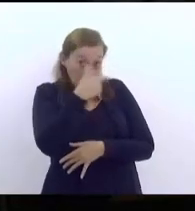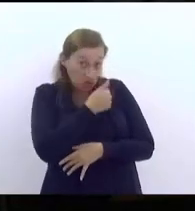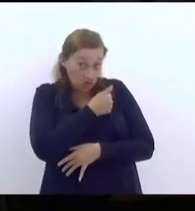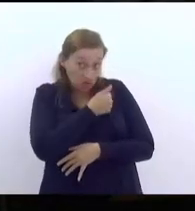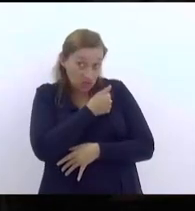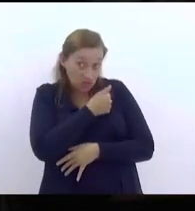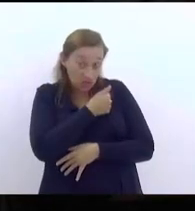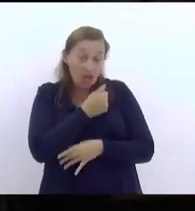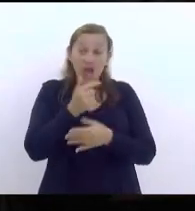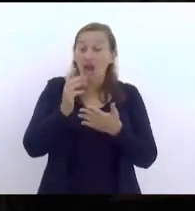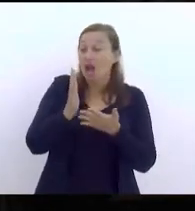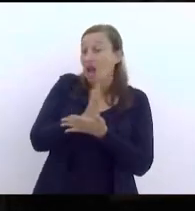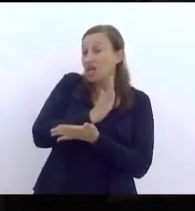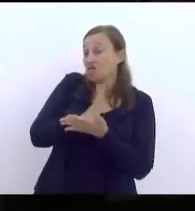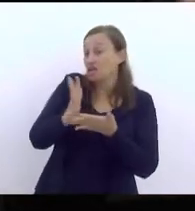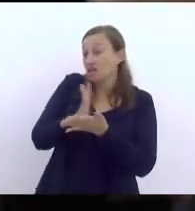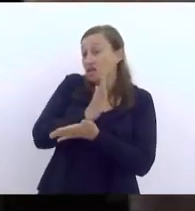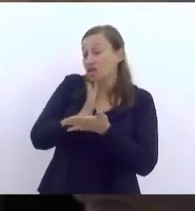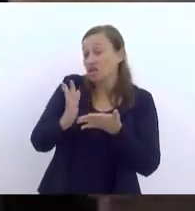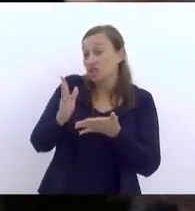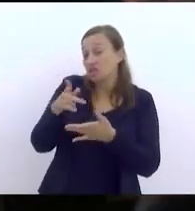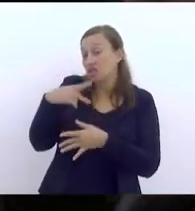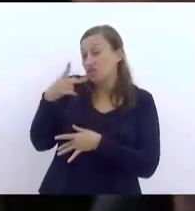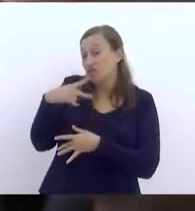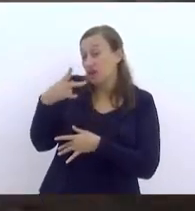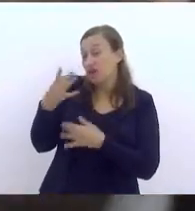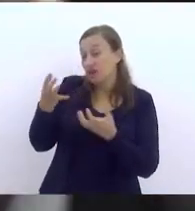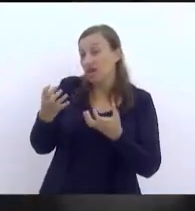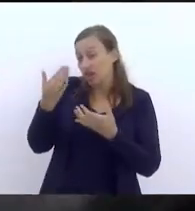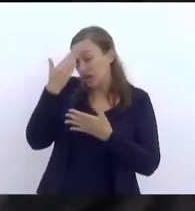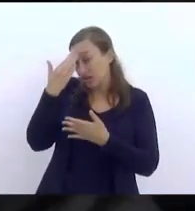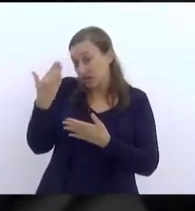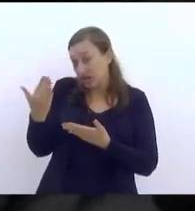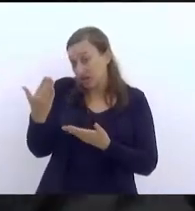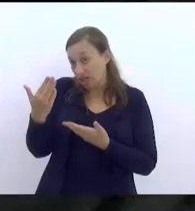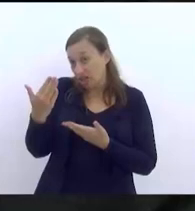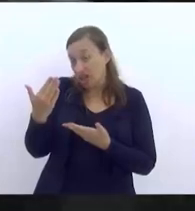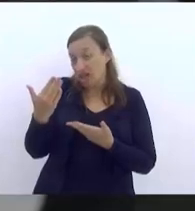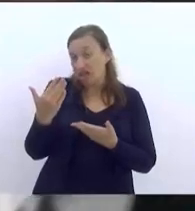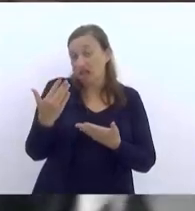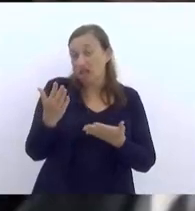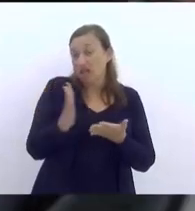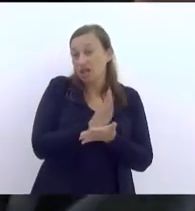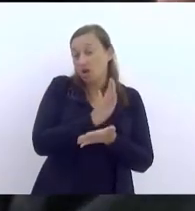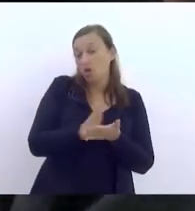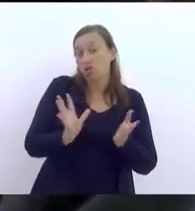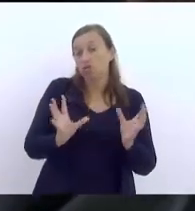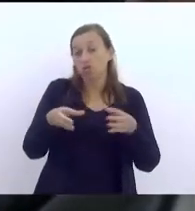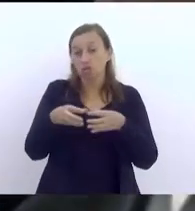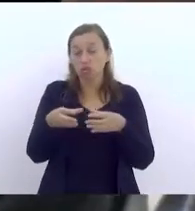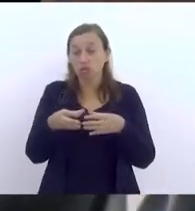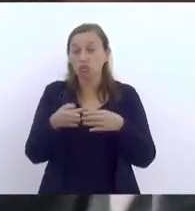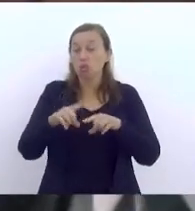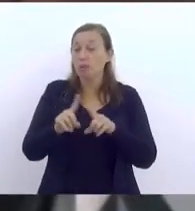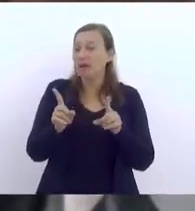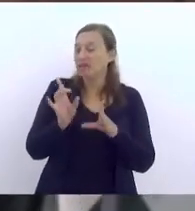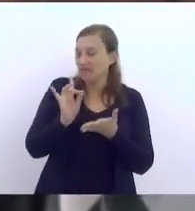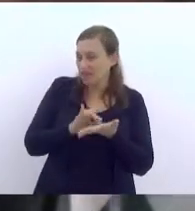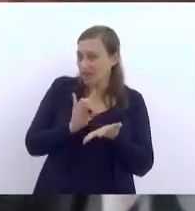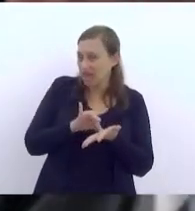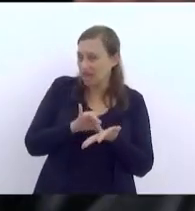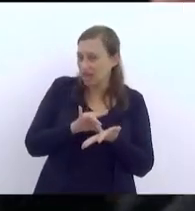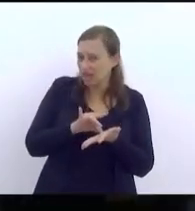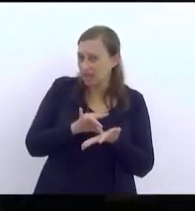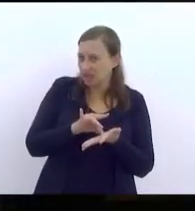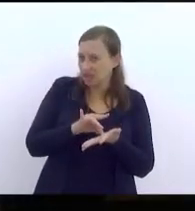às vezes parecendo discursos que querem agradar determinadas plateias presentes, mas que, no fundo,